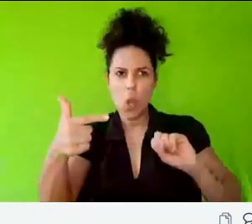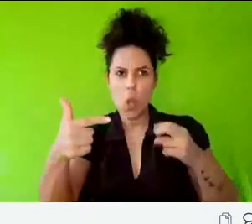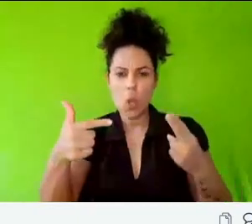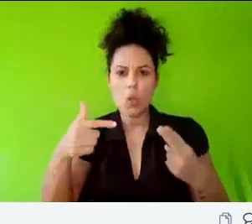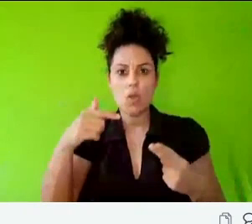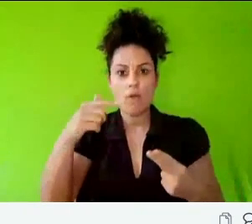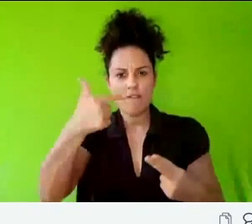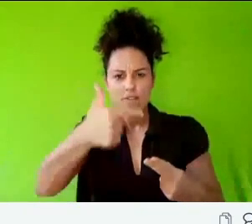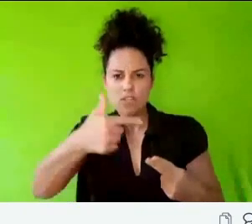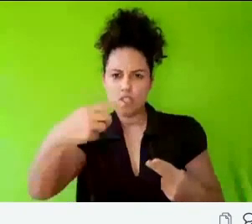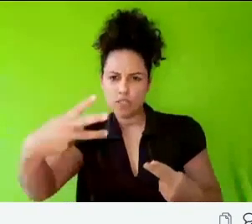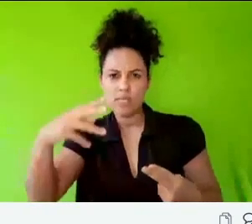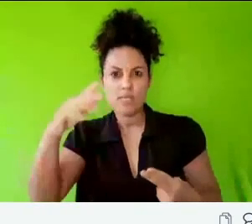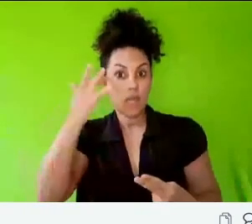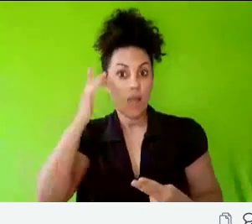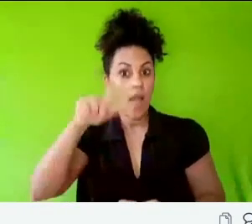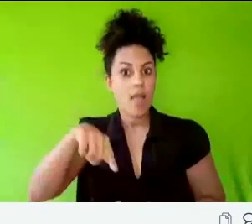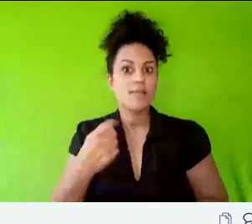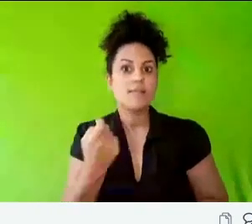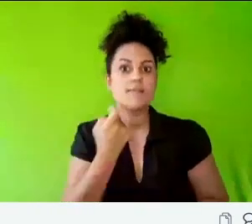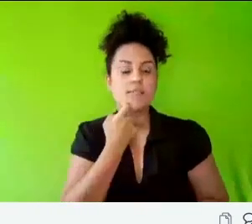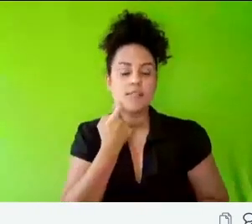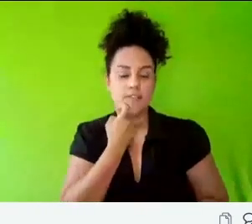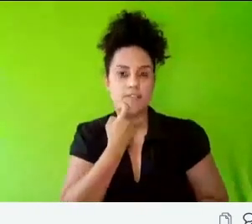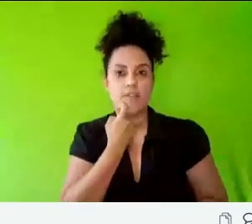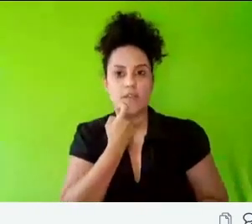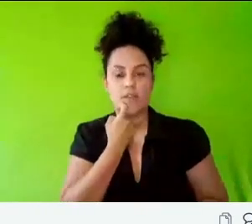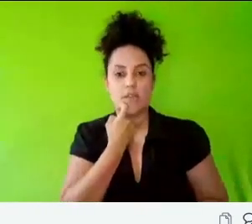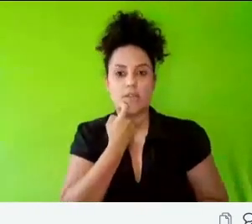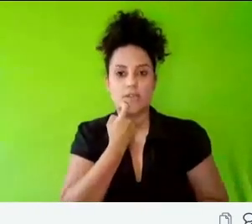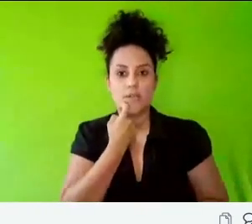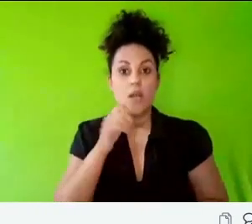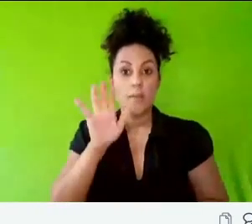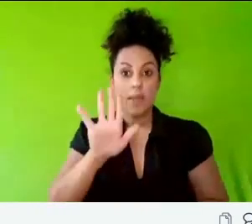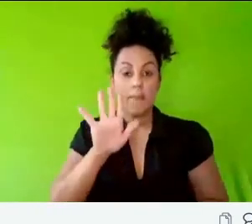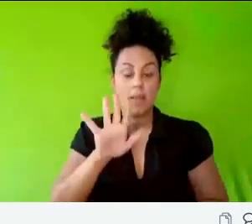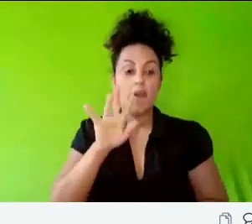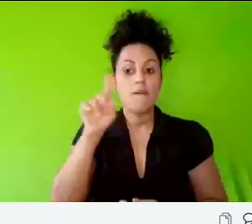sexta-feira. Na Deixa eu conferir aqui. sexta-feira, né? Deixa eu só olhar aqui rapidinho, só um minutinho.